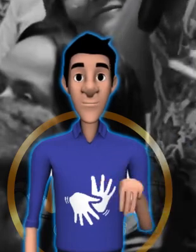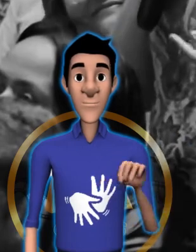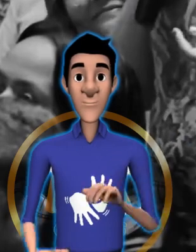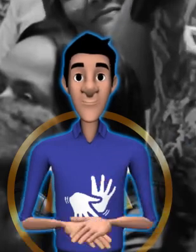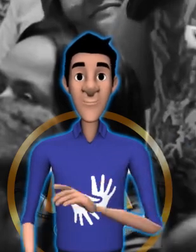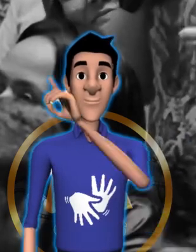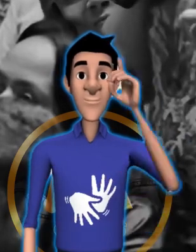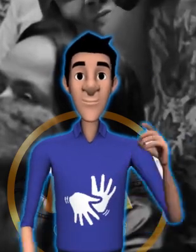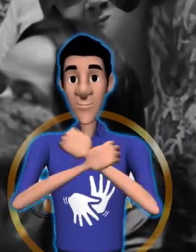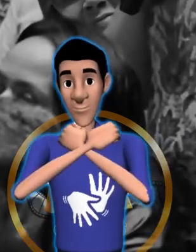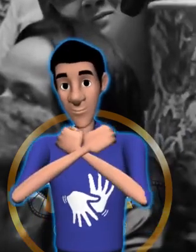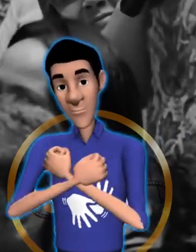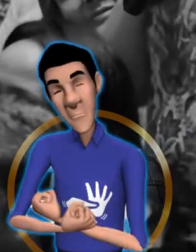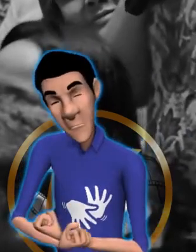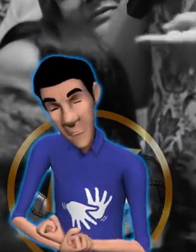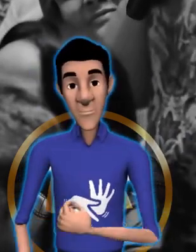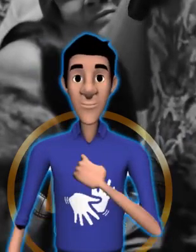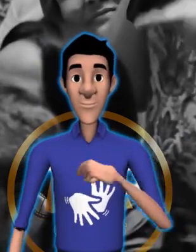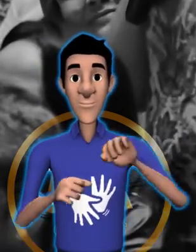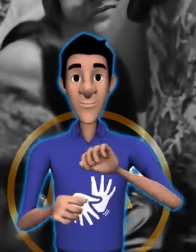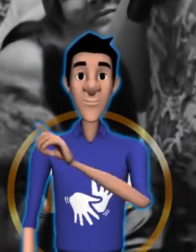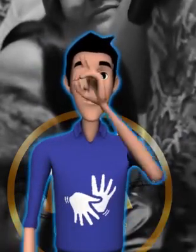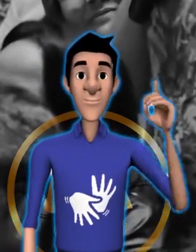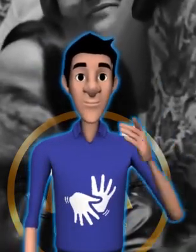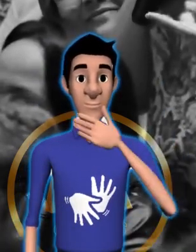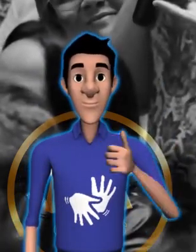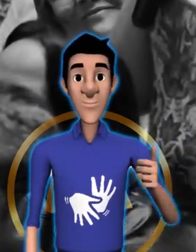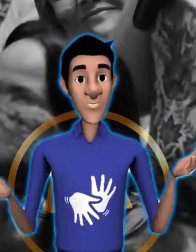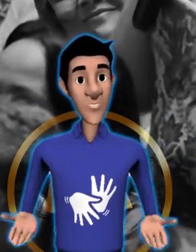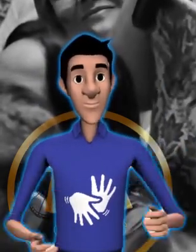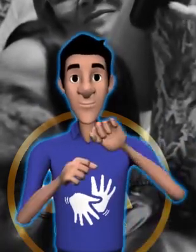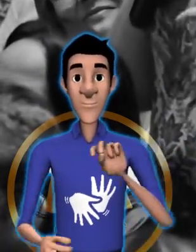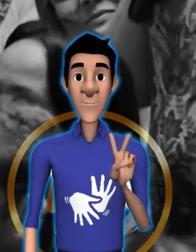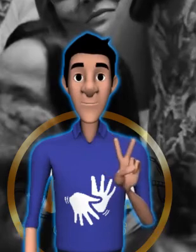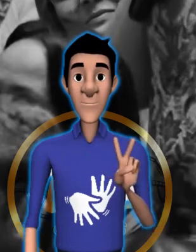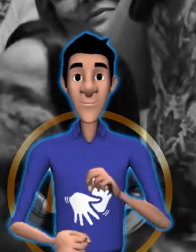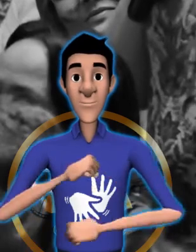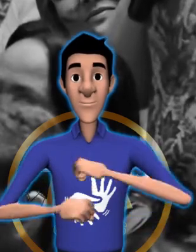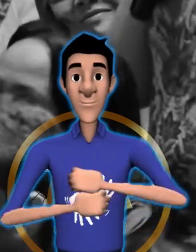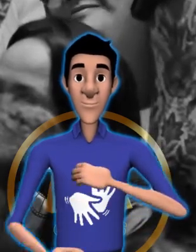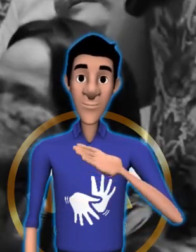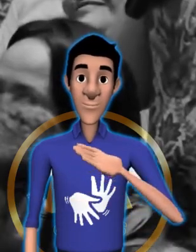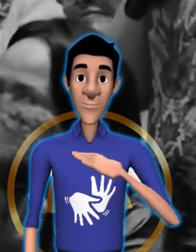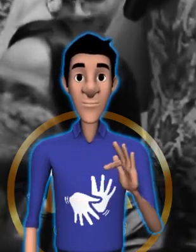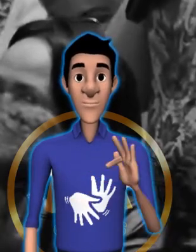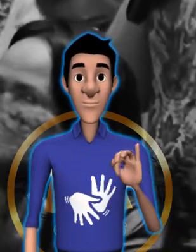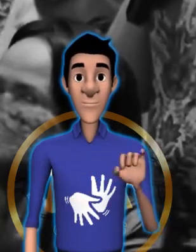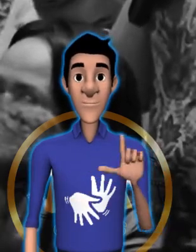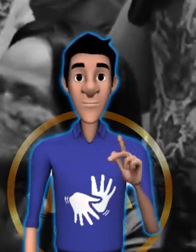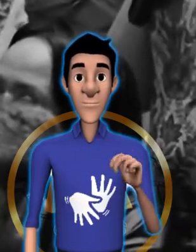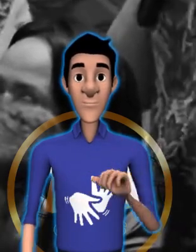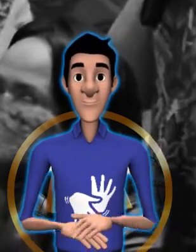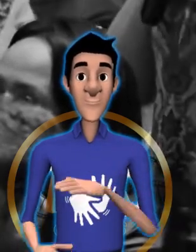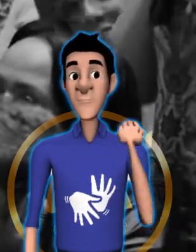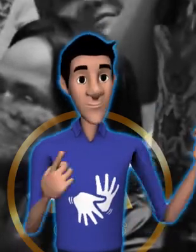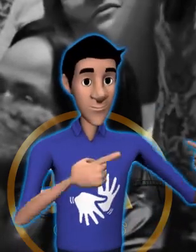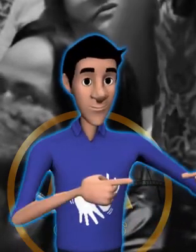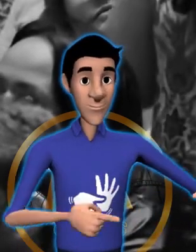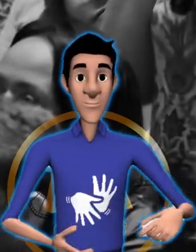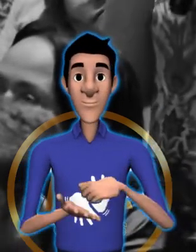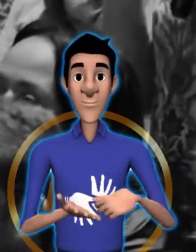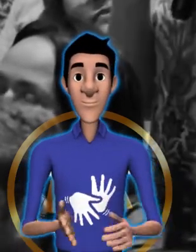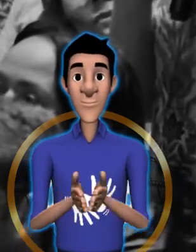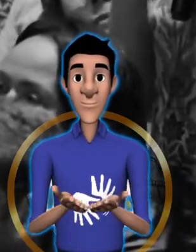muito pesados, eu ia fazer com que esse dia fosse bom. Hoje está fazendo 2 anos que minha filha faleceu.